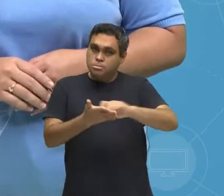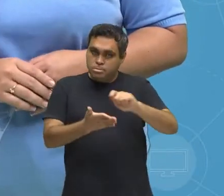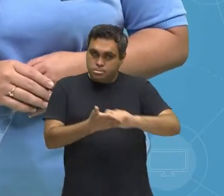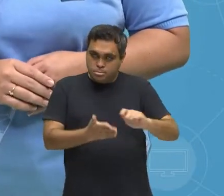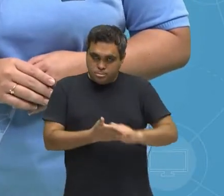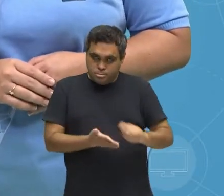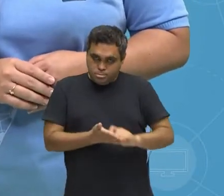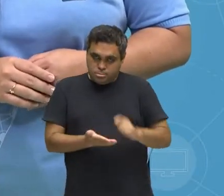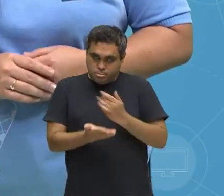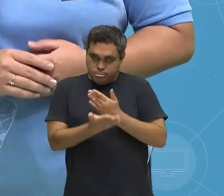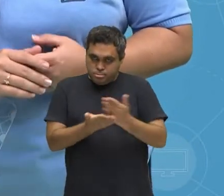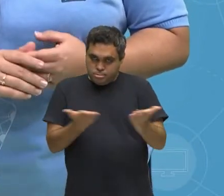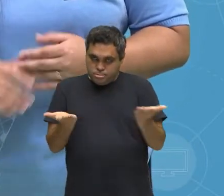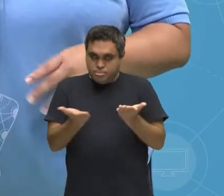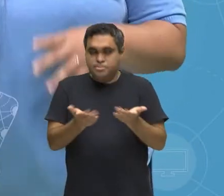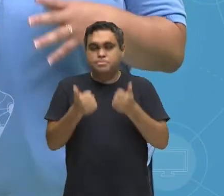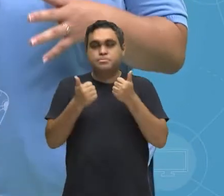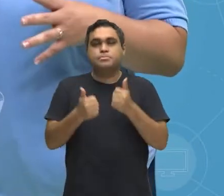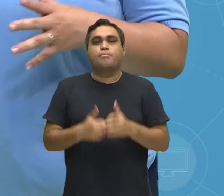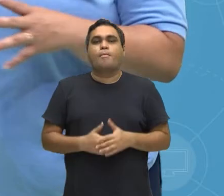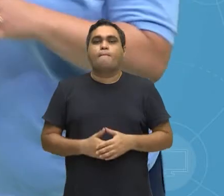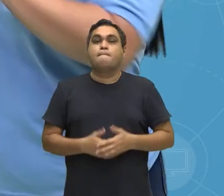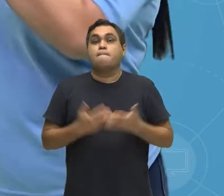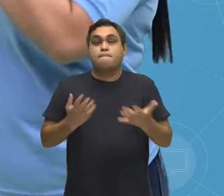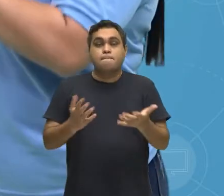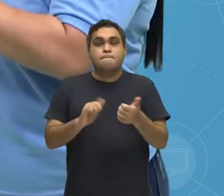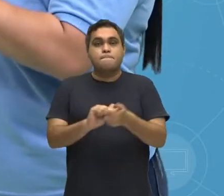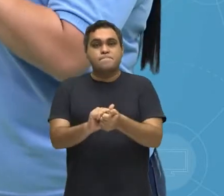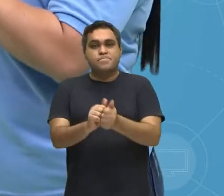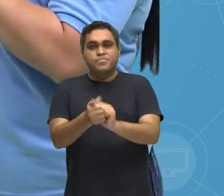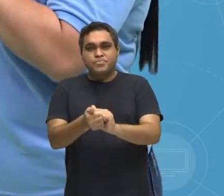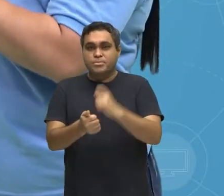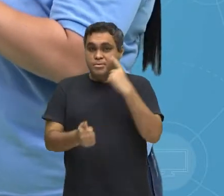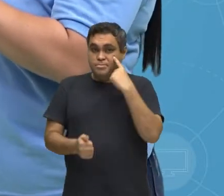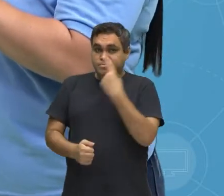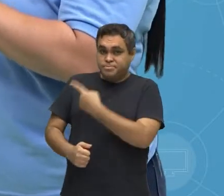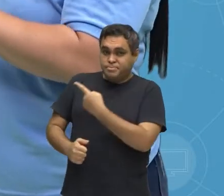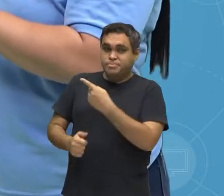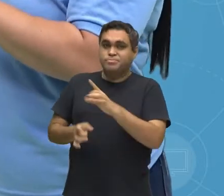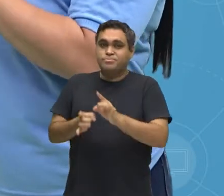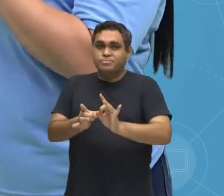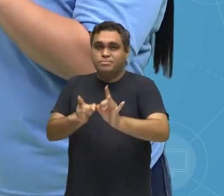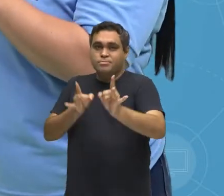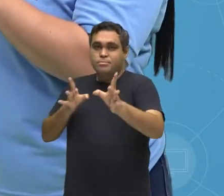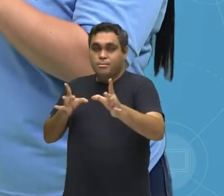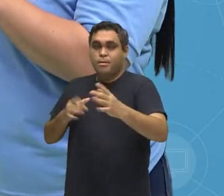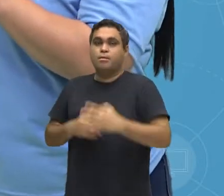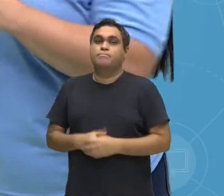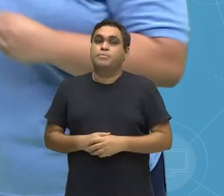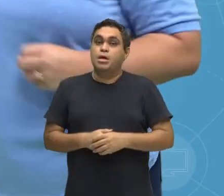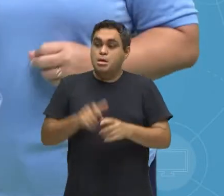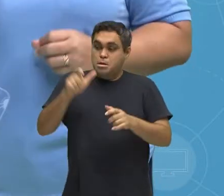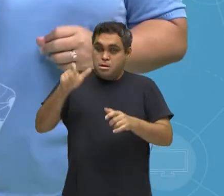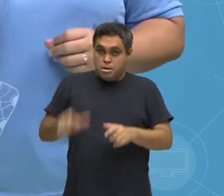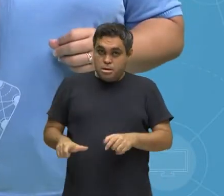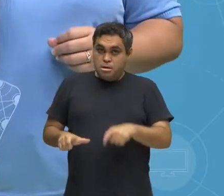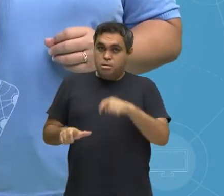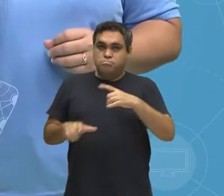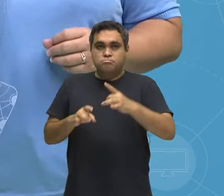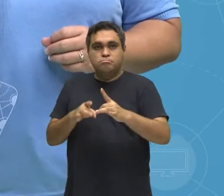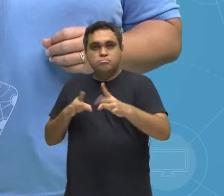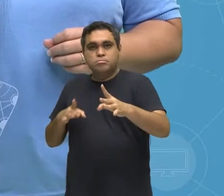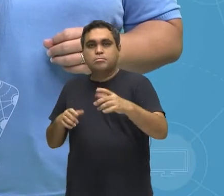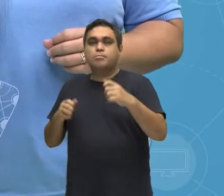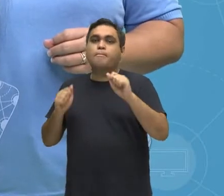caderno de vocês, tá bom? Então, nesse esporte, aqui no arco e flecha, o competidor ele tem direito a